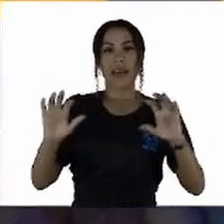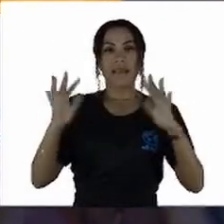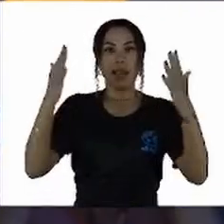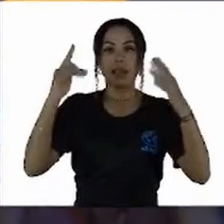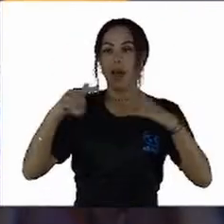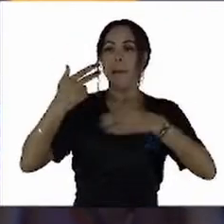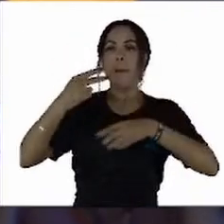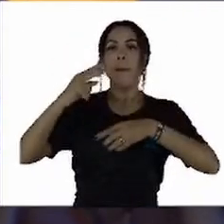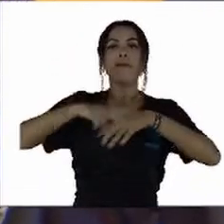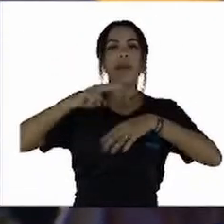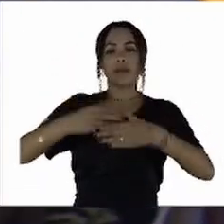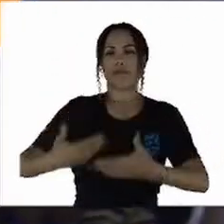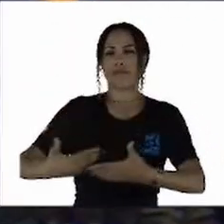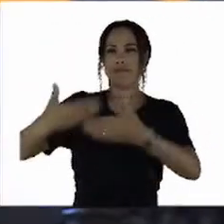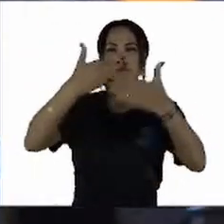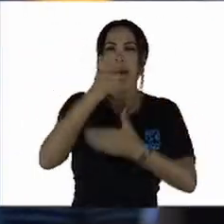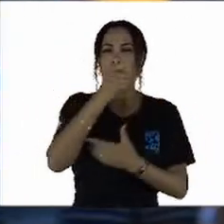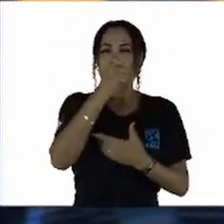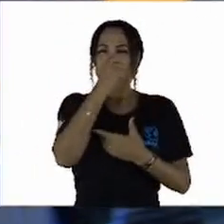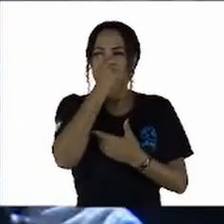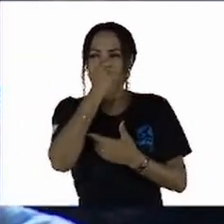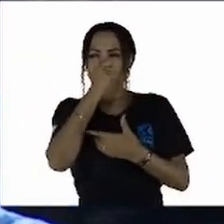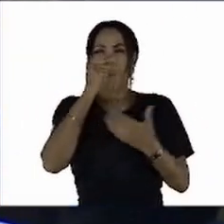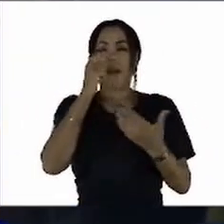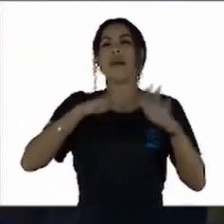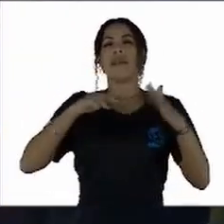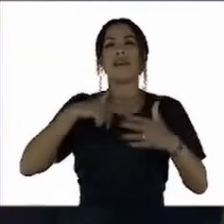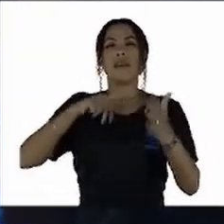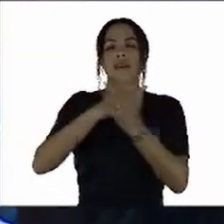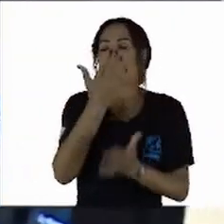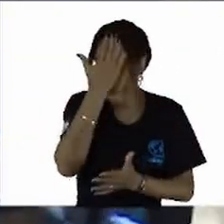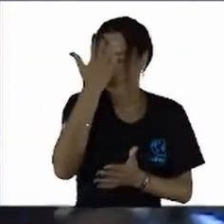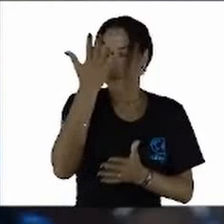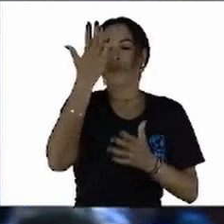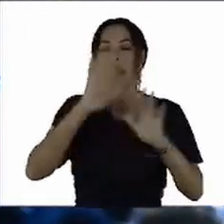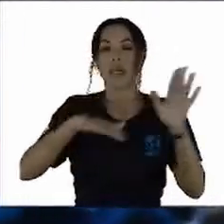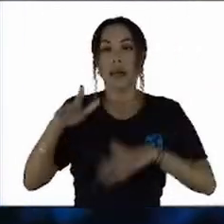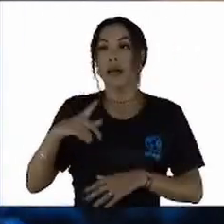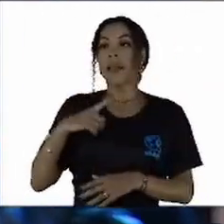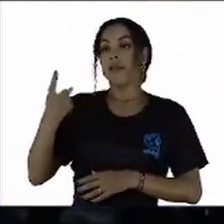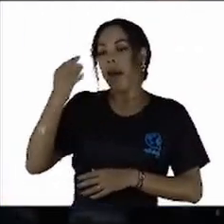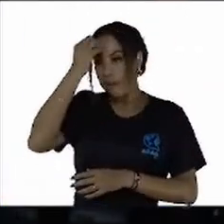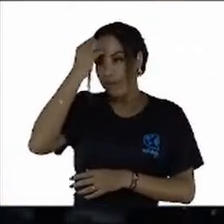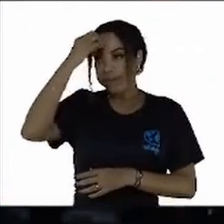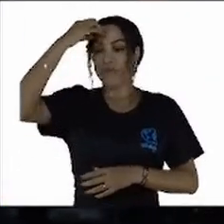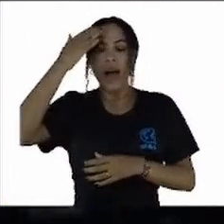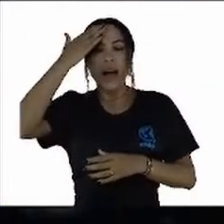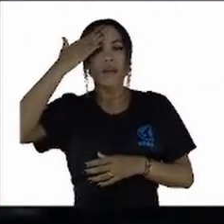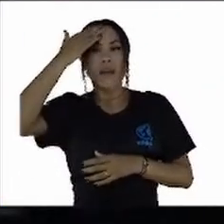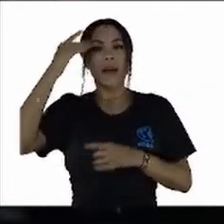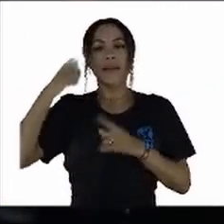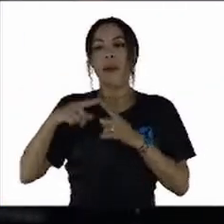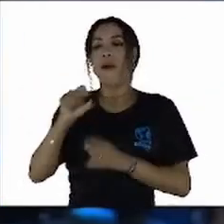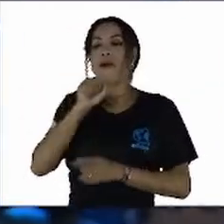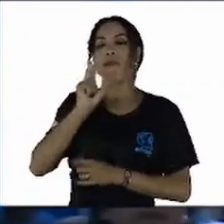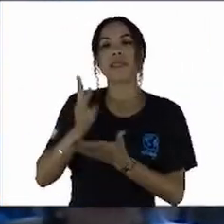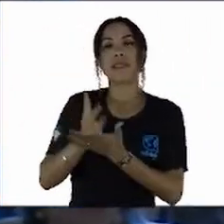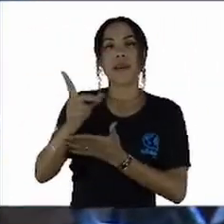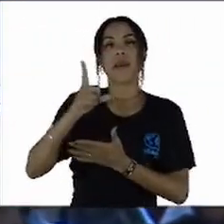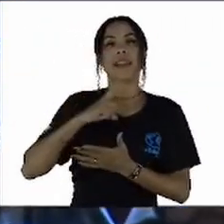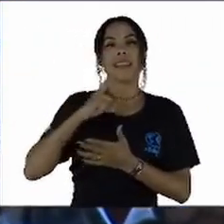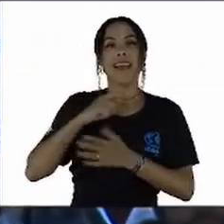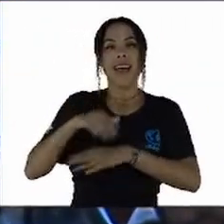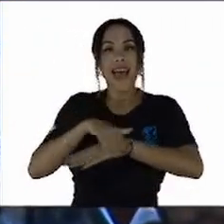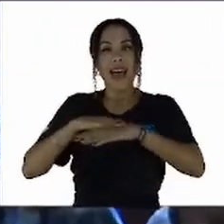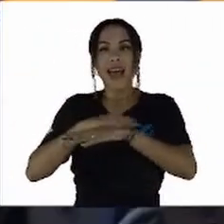de blindex. Vem sempre uma tia mais velha atrasada, não vê o vidro, já dá de cara. Aí vem outra, aí menina, fez um galo, passa arnica, que as tia velha tem remédio santo pra